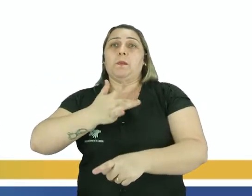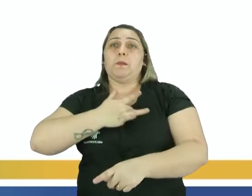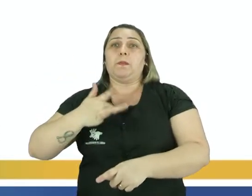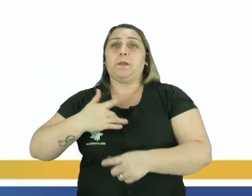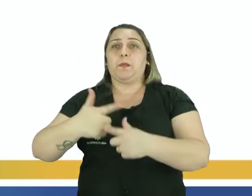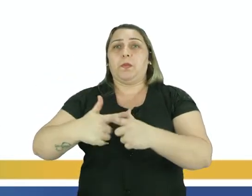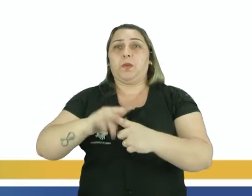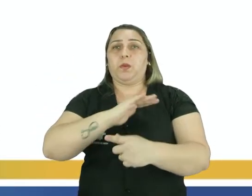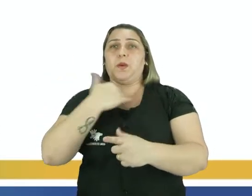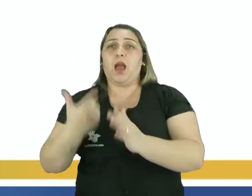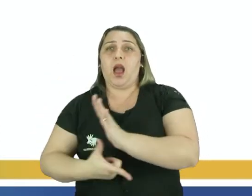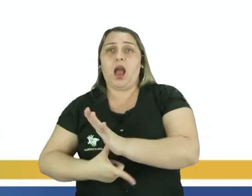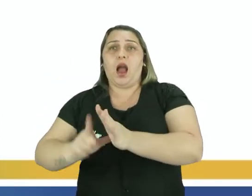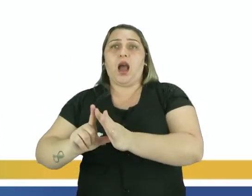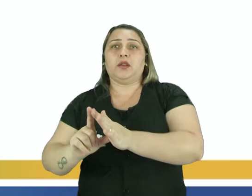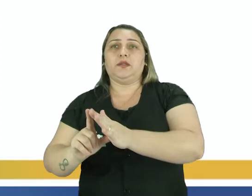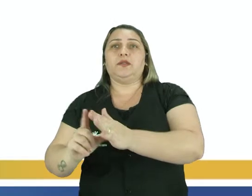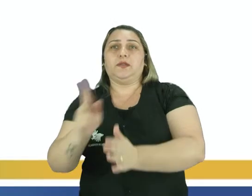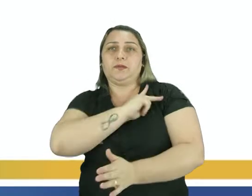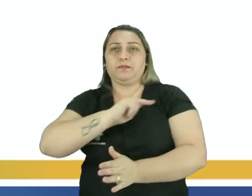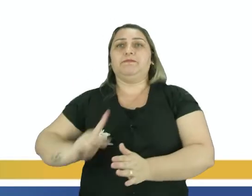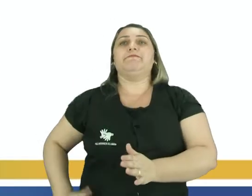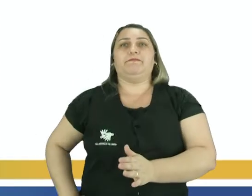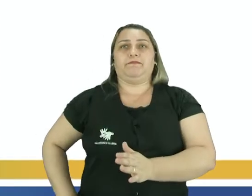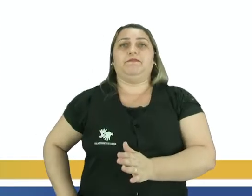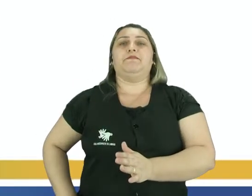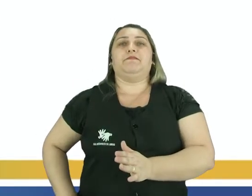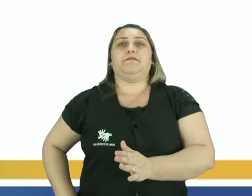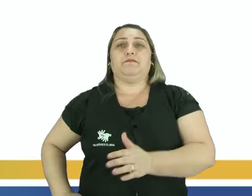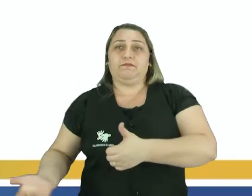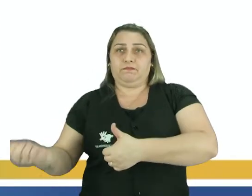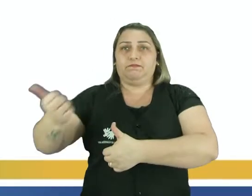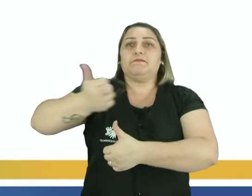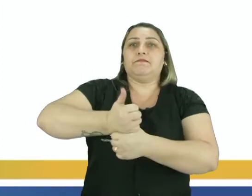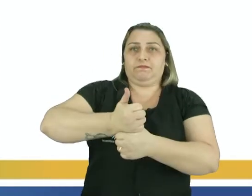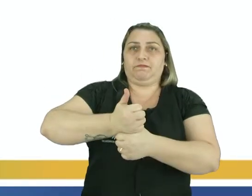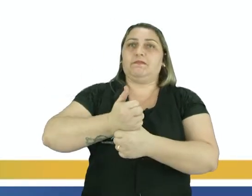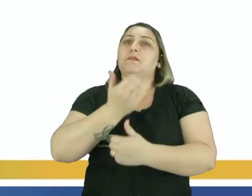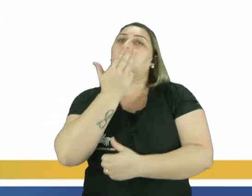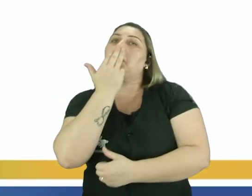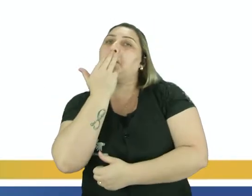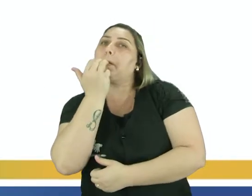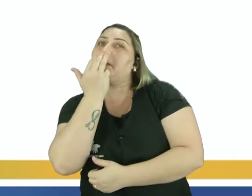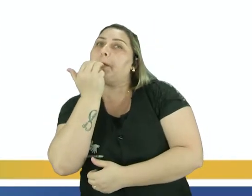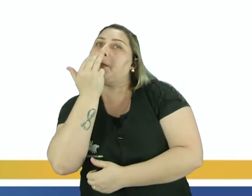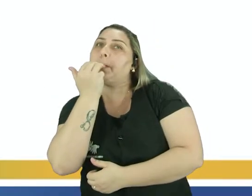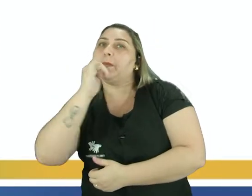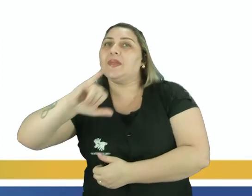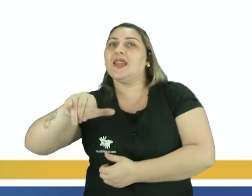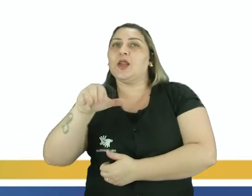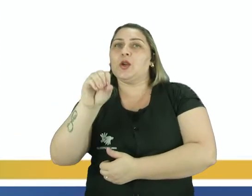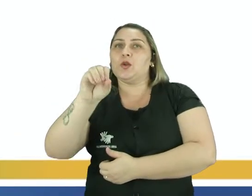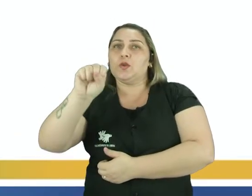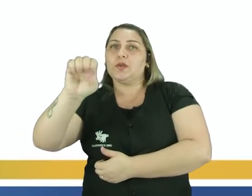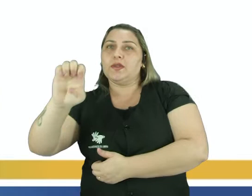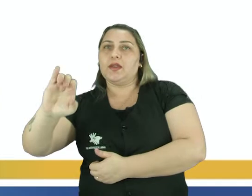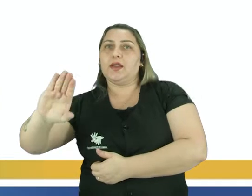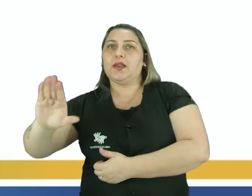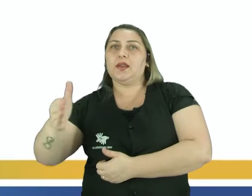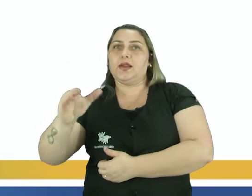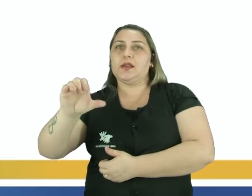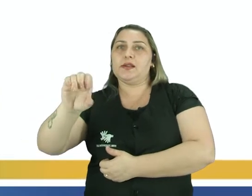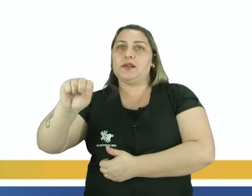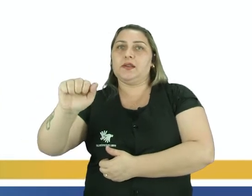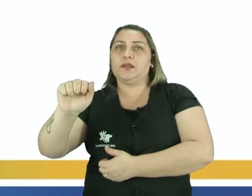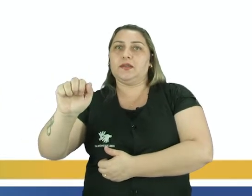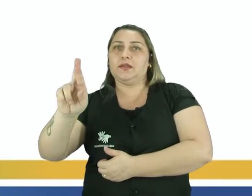saúde e vai falecer antes mesmo de assumir o cargo. E aí quem assume, então, oficialmente o primeiro presidente civil pós-ditadura